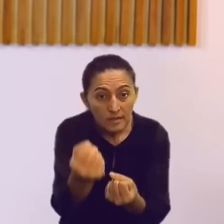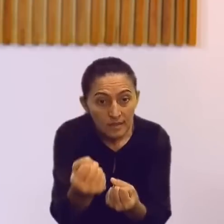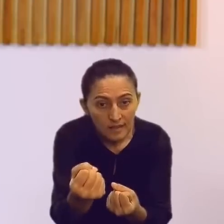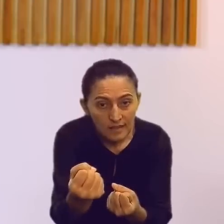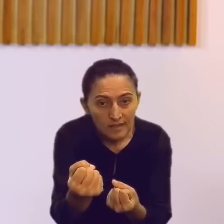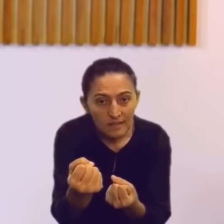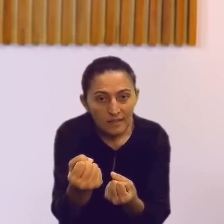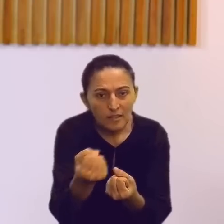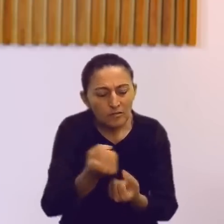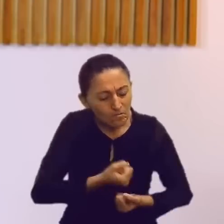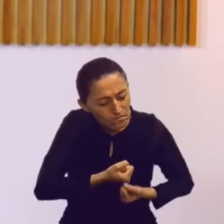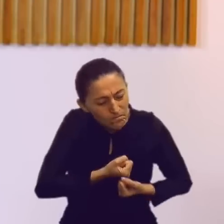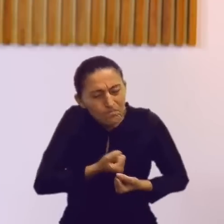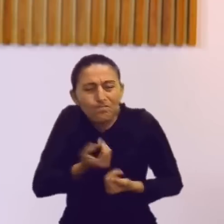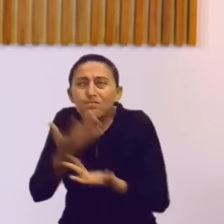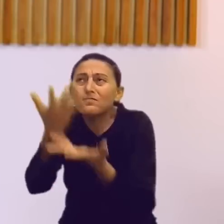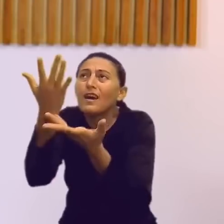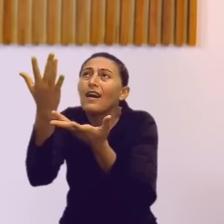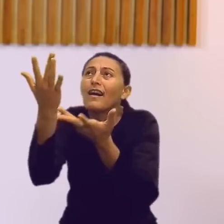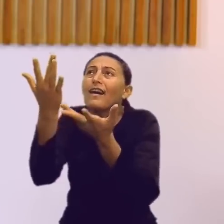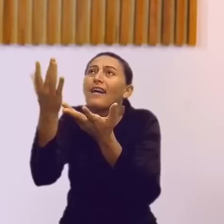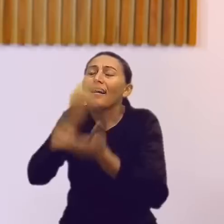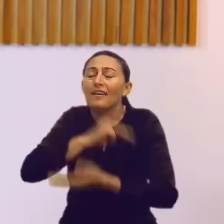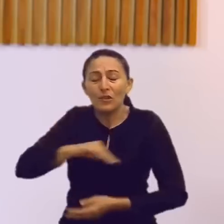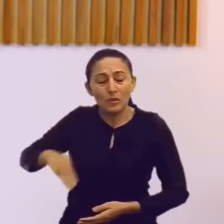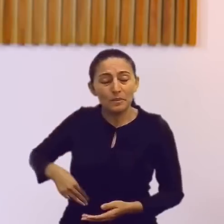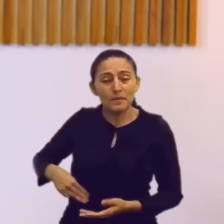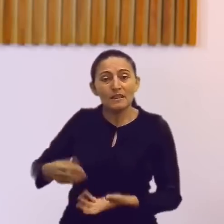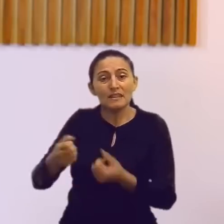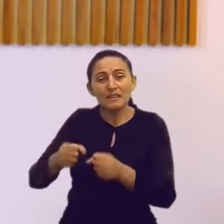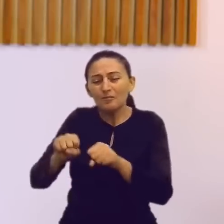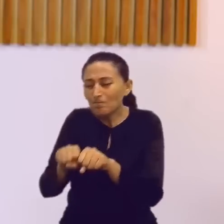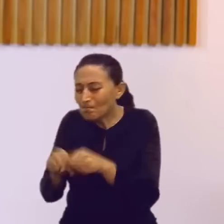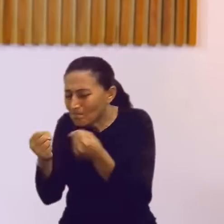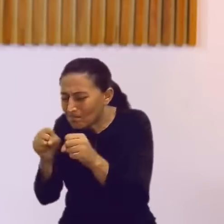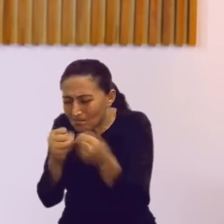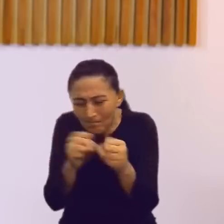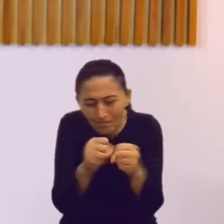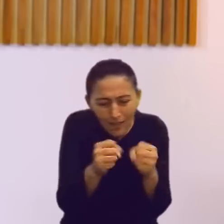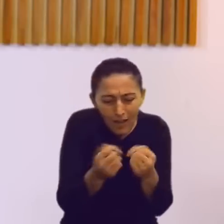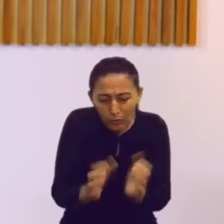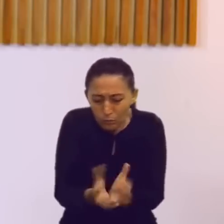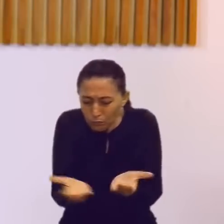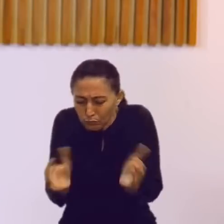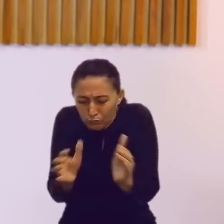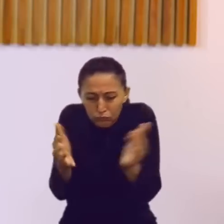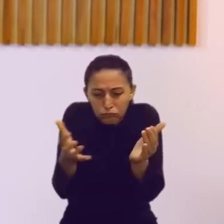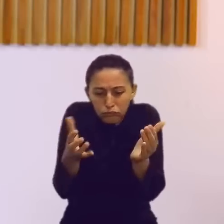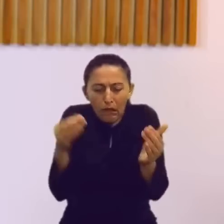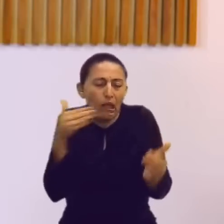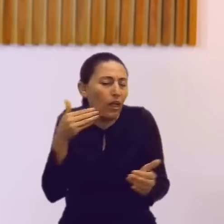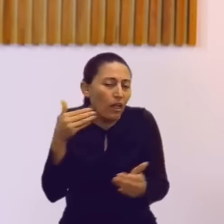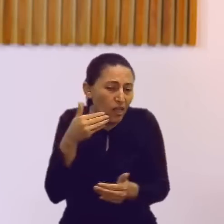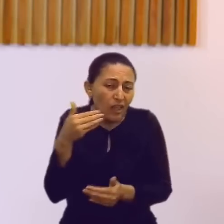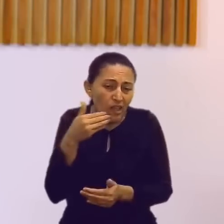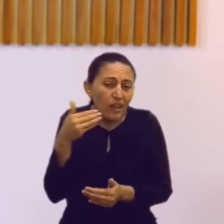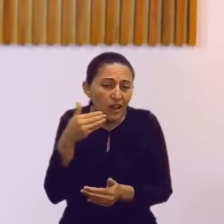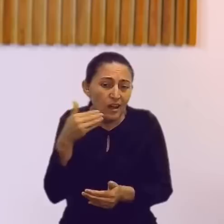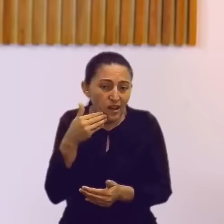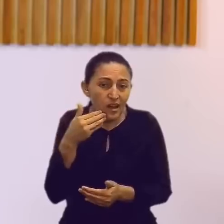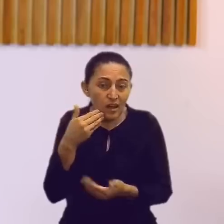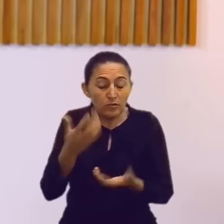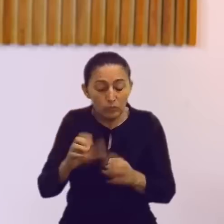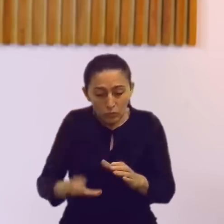nas mãos do Mestre, para que Ele quebre esse vaso cheio de defeitos e faça um vaso novo?